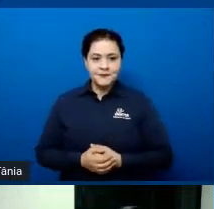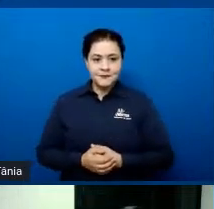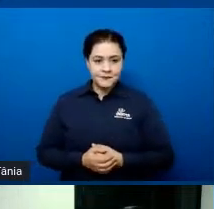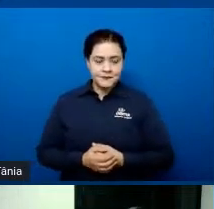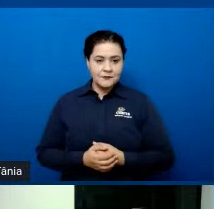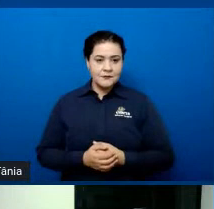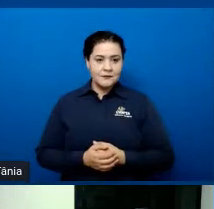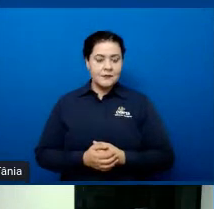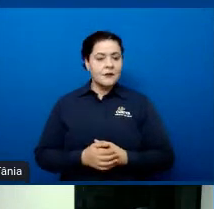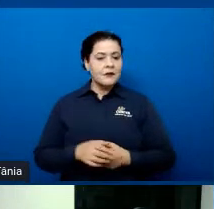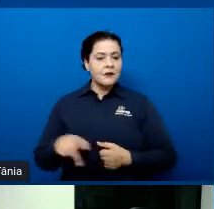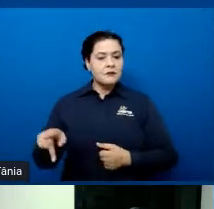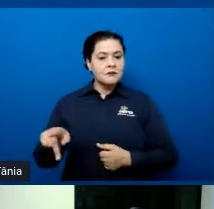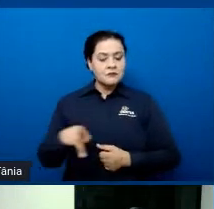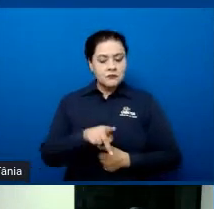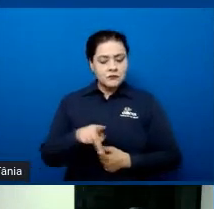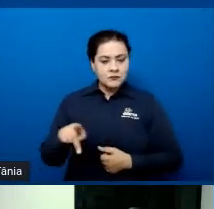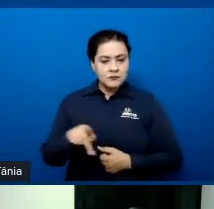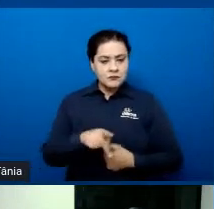Os professores, né,